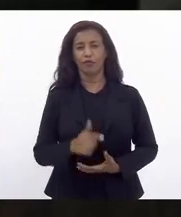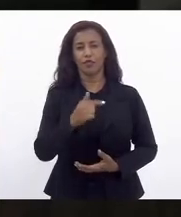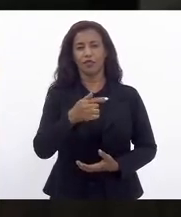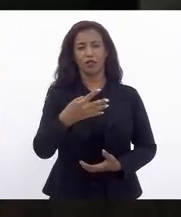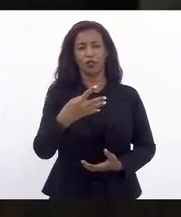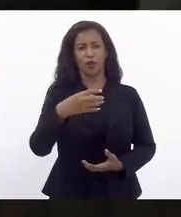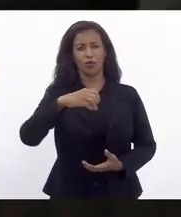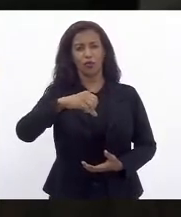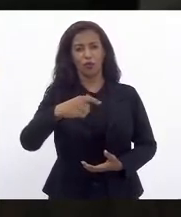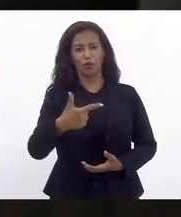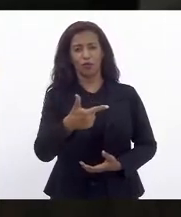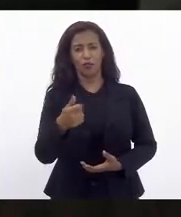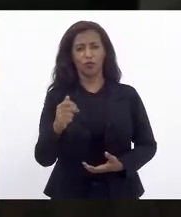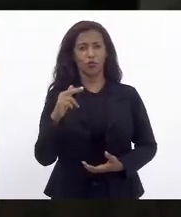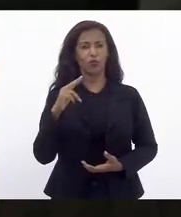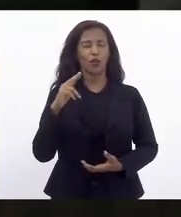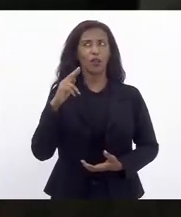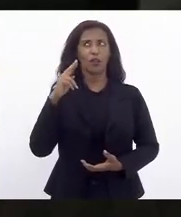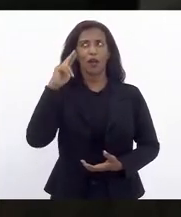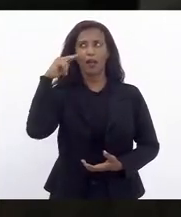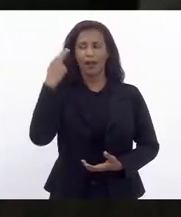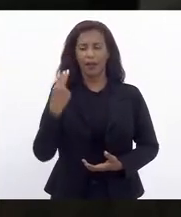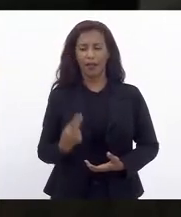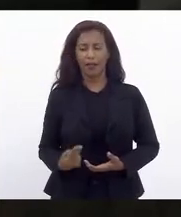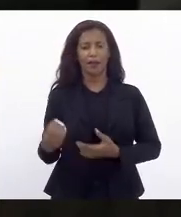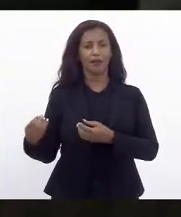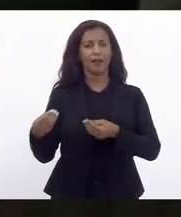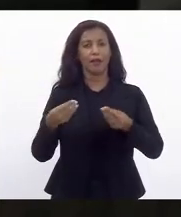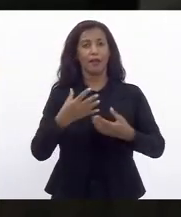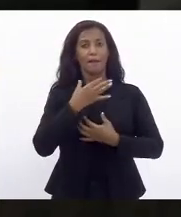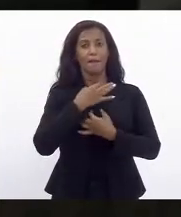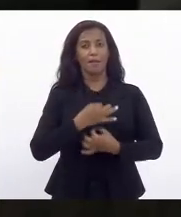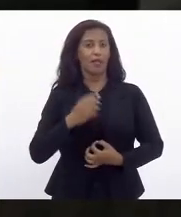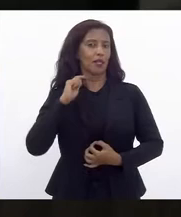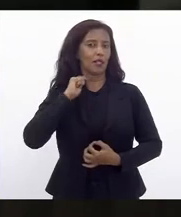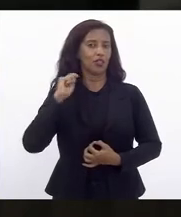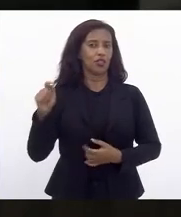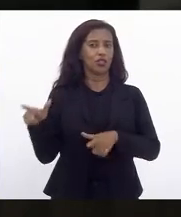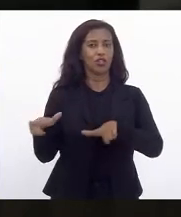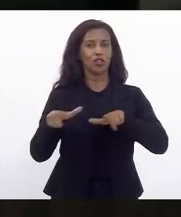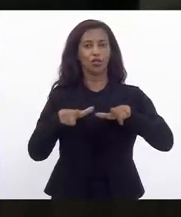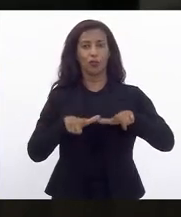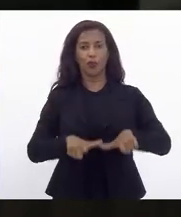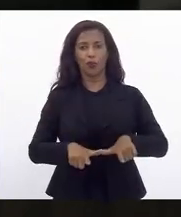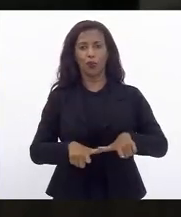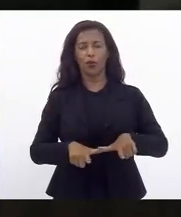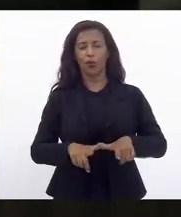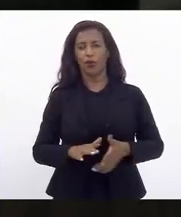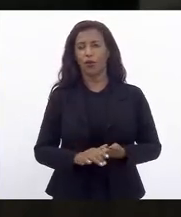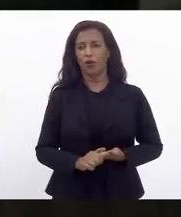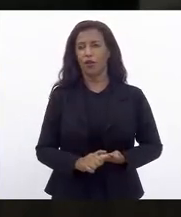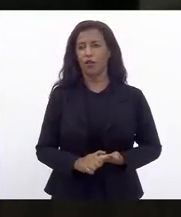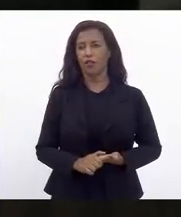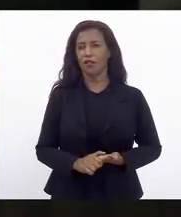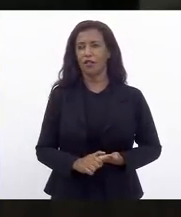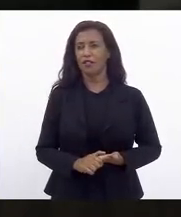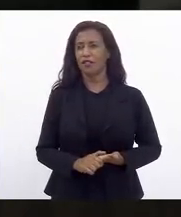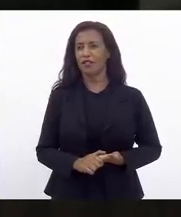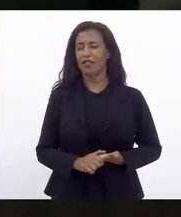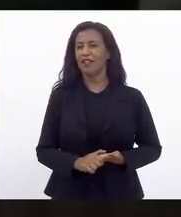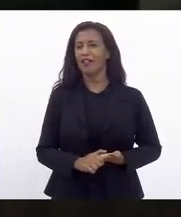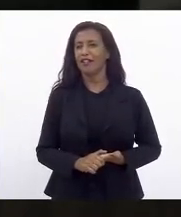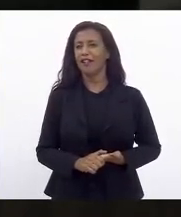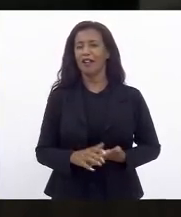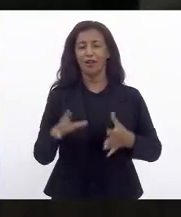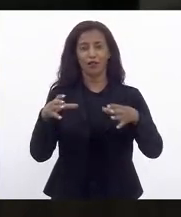749 de 21, de autoria da deputada Renata Souza. Concede medalha Tiradentes, respectivo diploma à Irmandade de Nossa Senhora da Boa Morte. Presidente